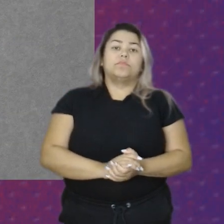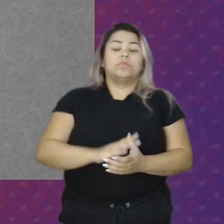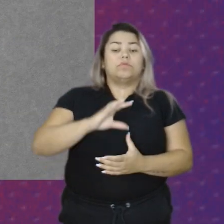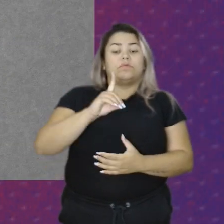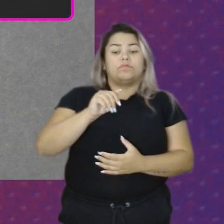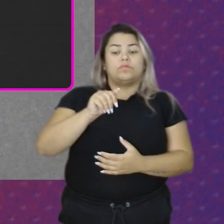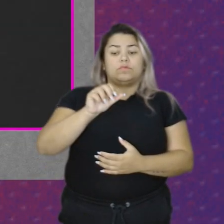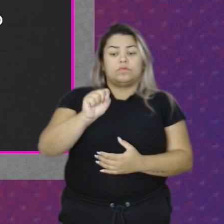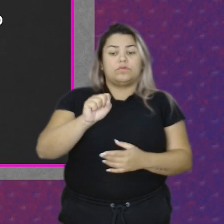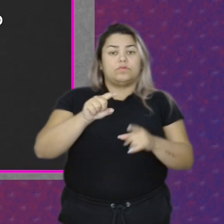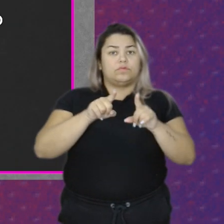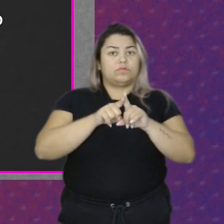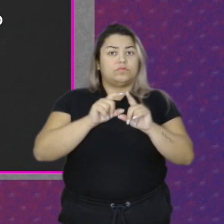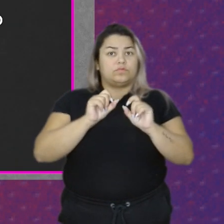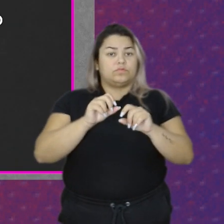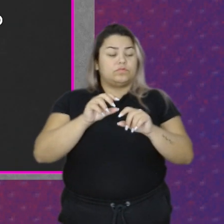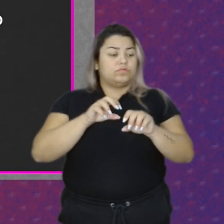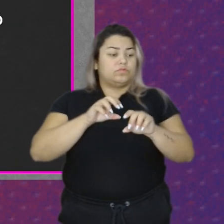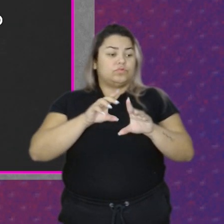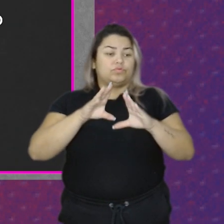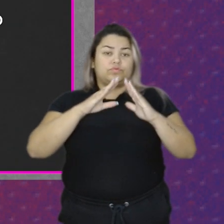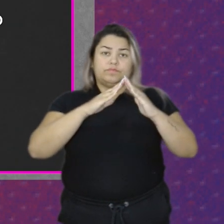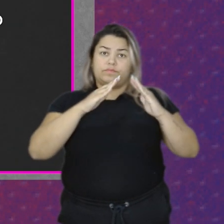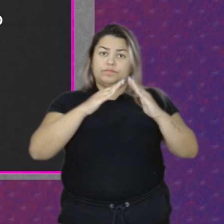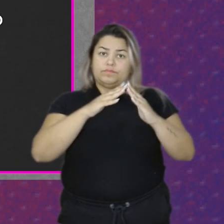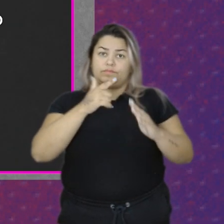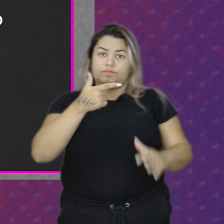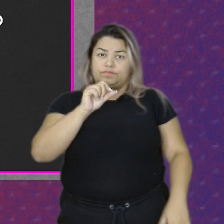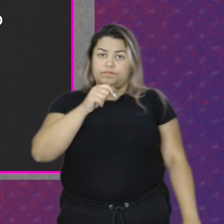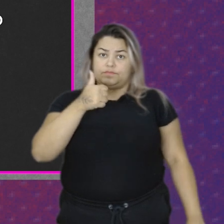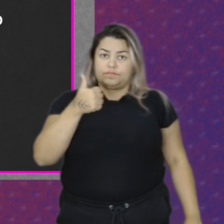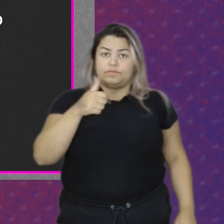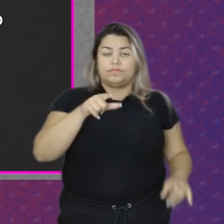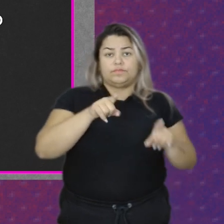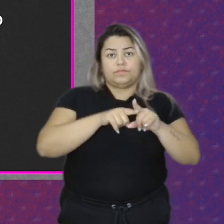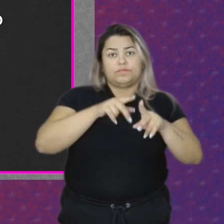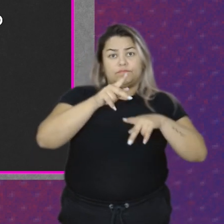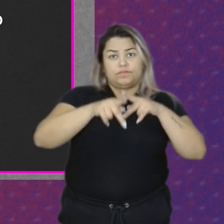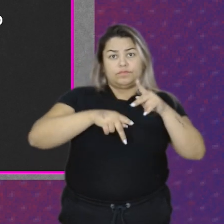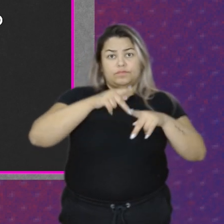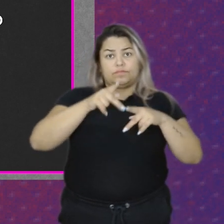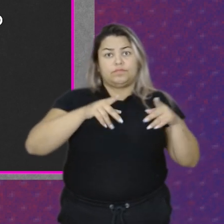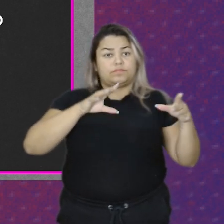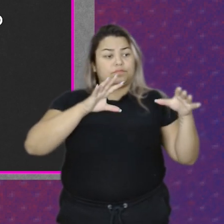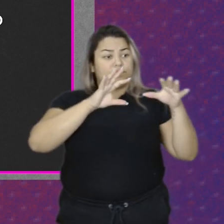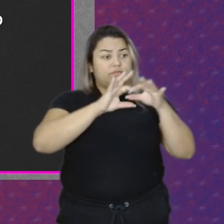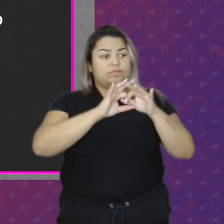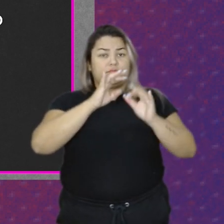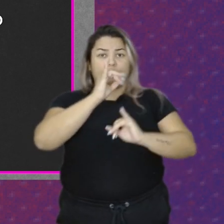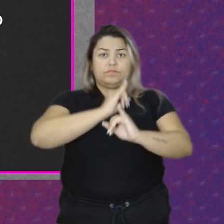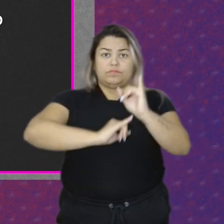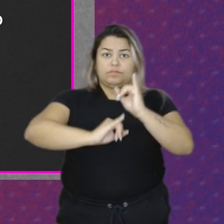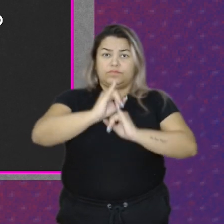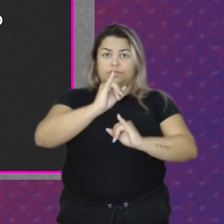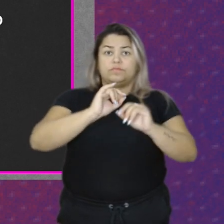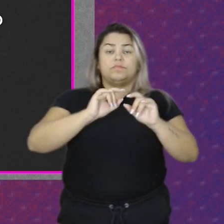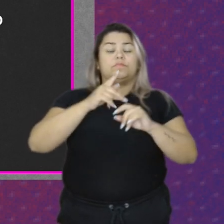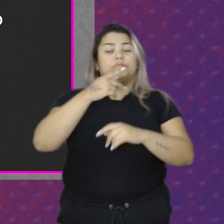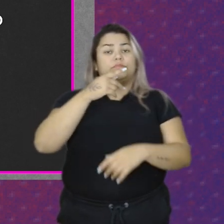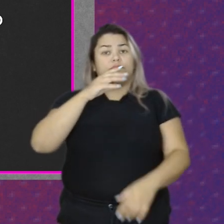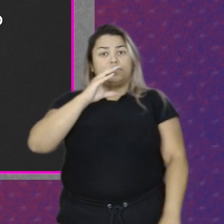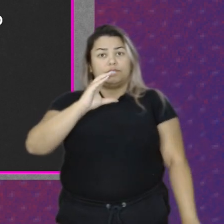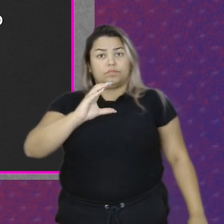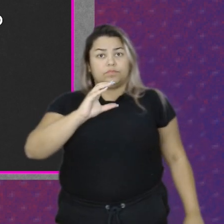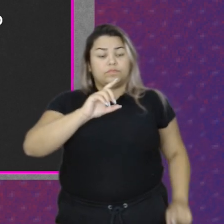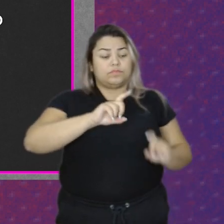da pesquisa TIC Domicílios de 2021, a maior parte da população que se conecta à internet pelos computadores está nas